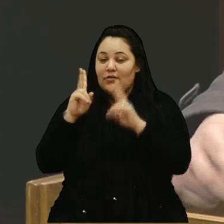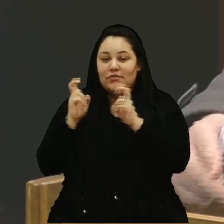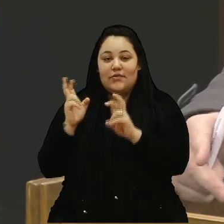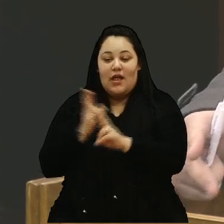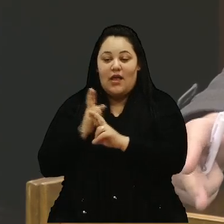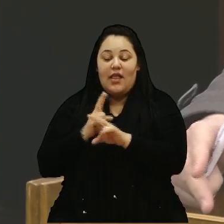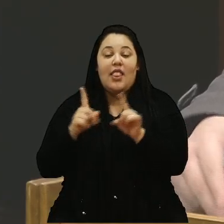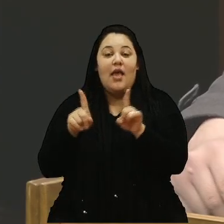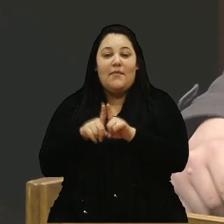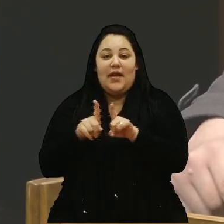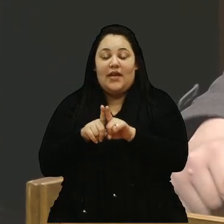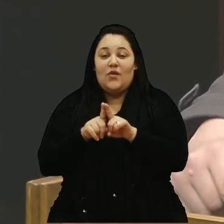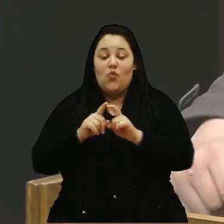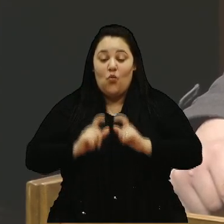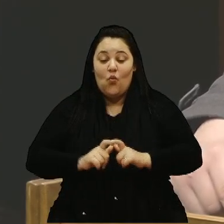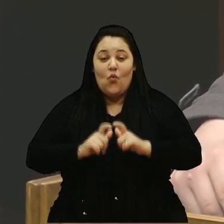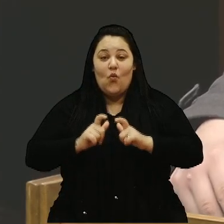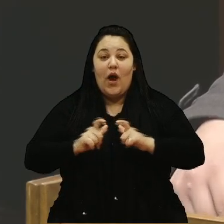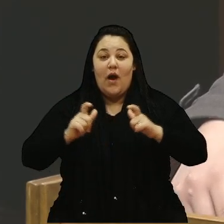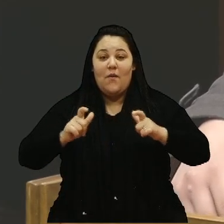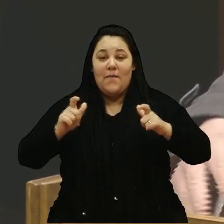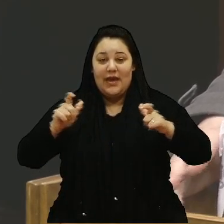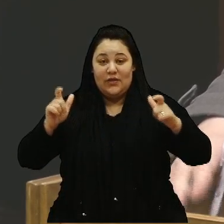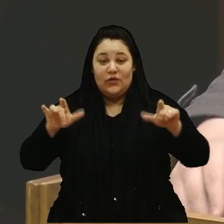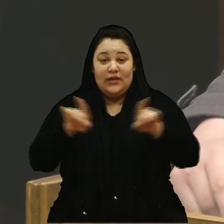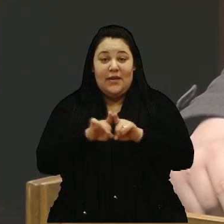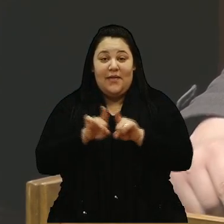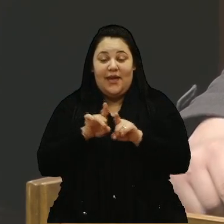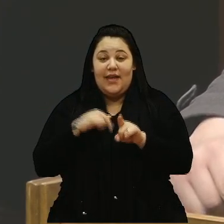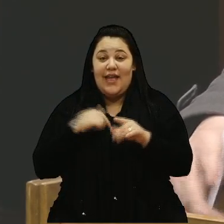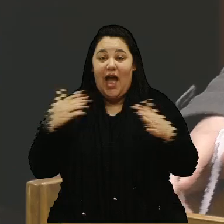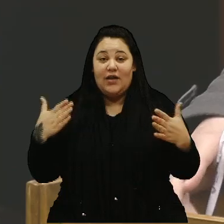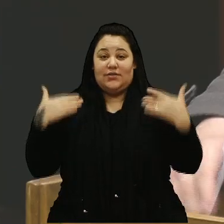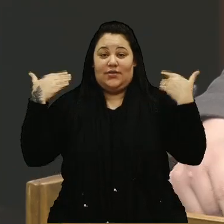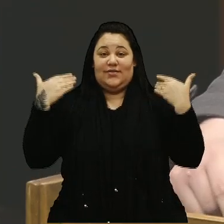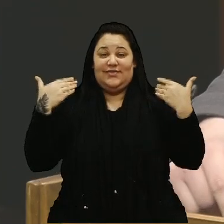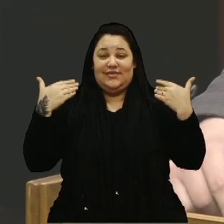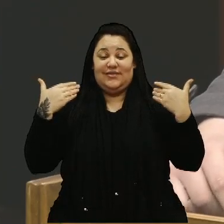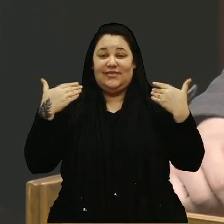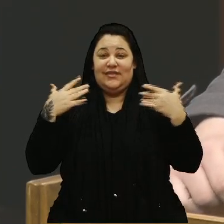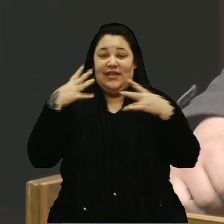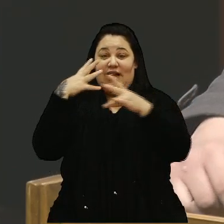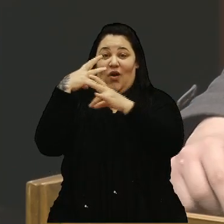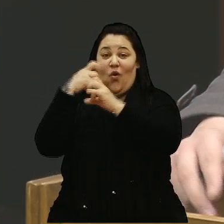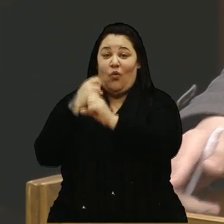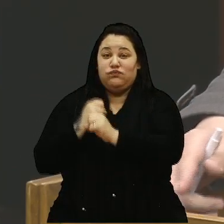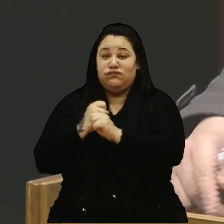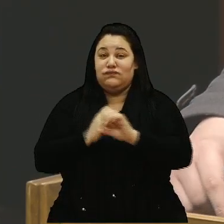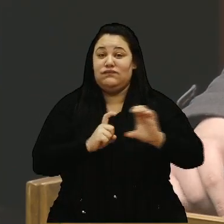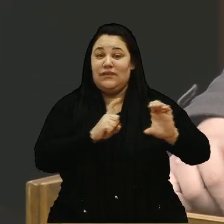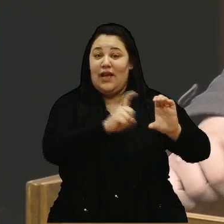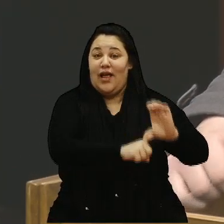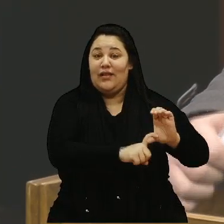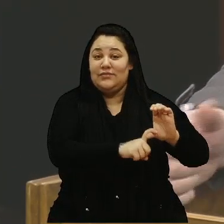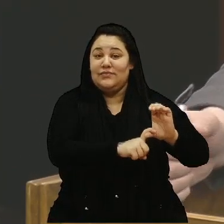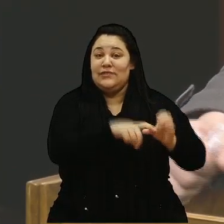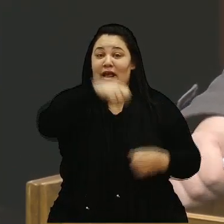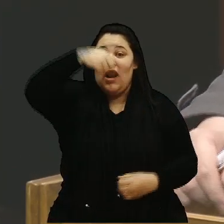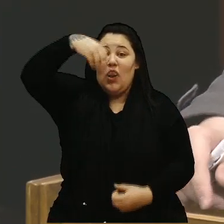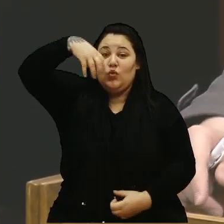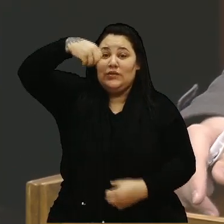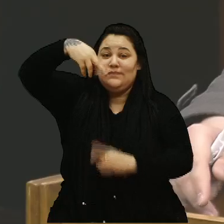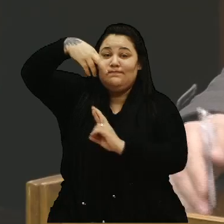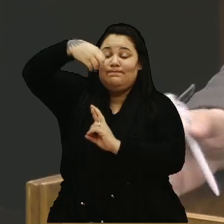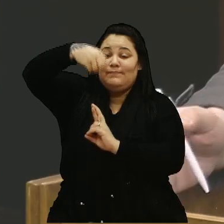ao aumento excessivo e, por que não dizer, assustador da conta de energia elétrica, né, desses últimos dias aí que nós temos